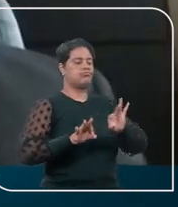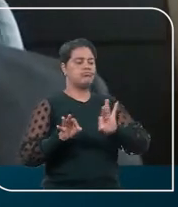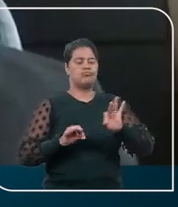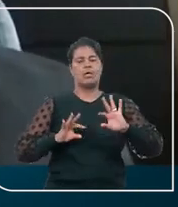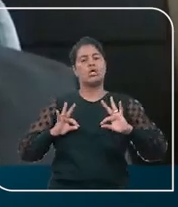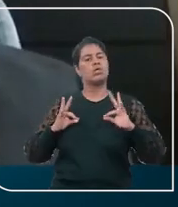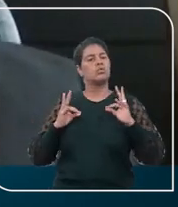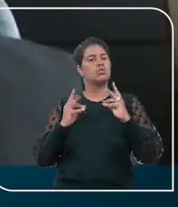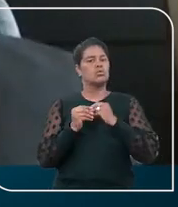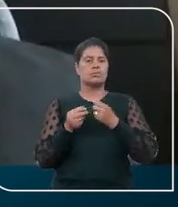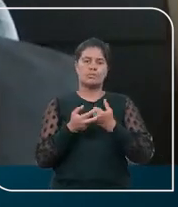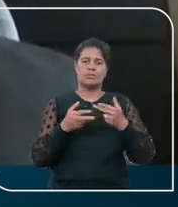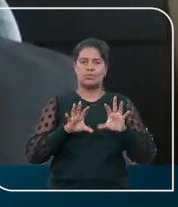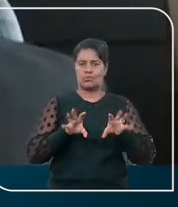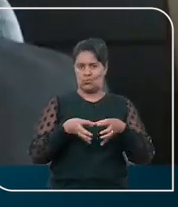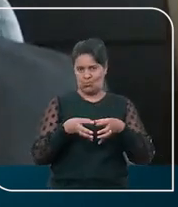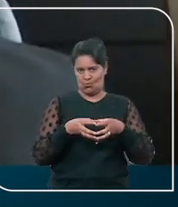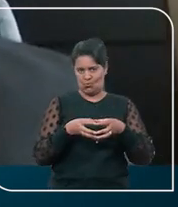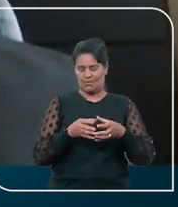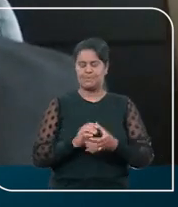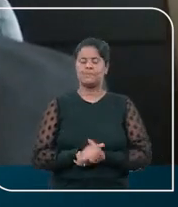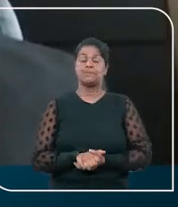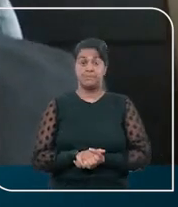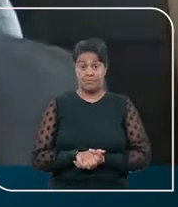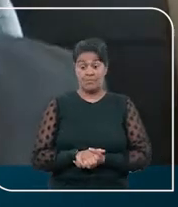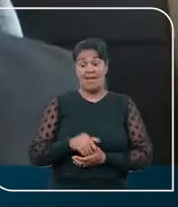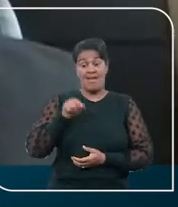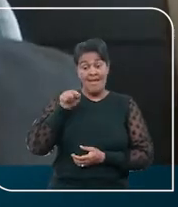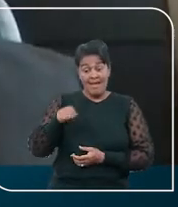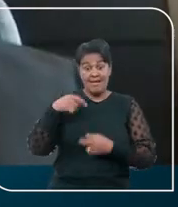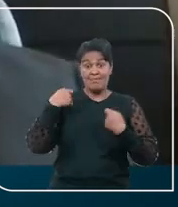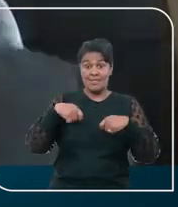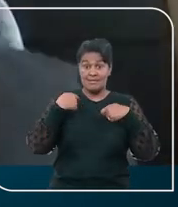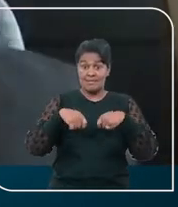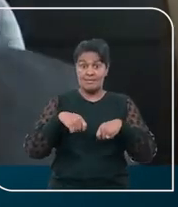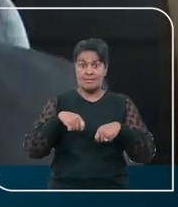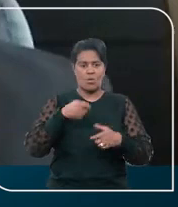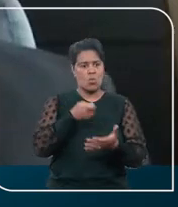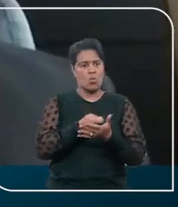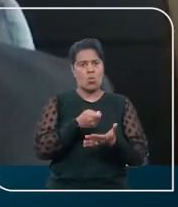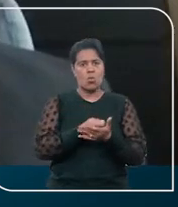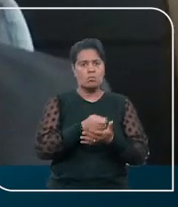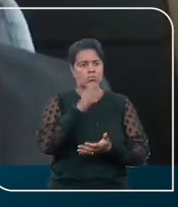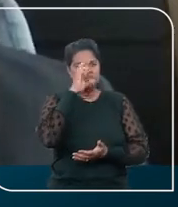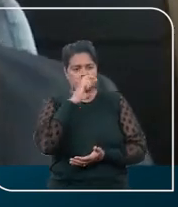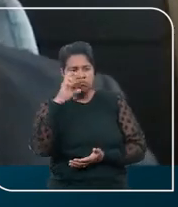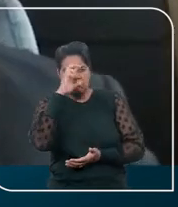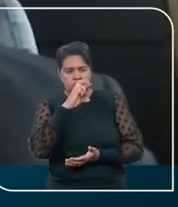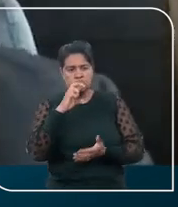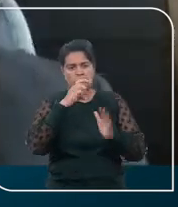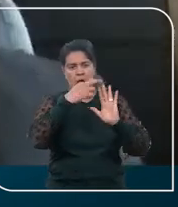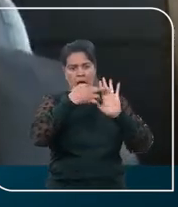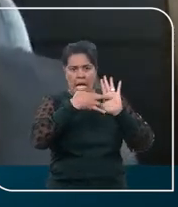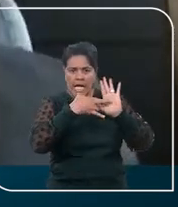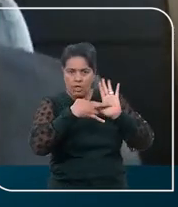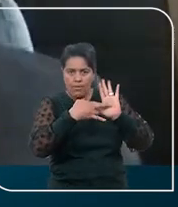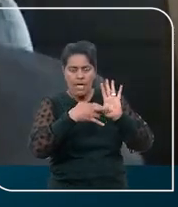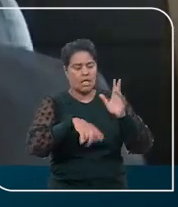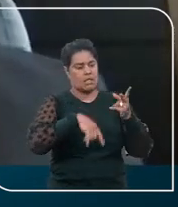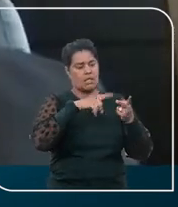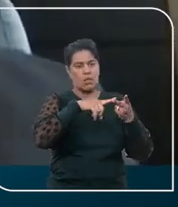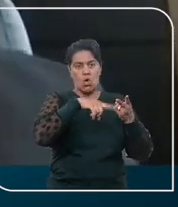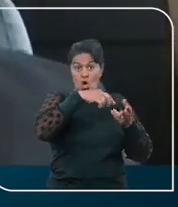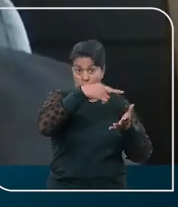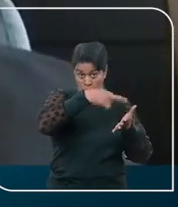dessa coletividade. Ele deve fazer cumprir a convenção, o regimento interno e as determinações da Assembleia, e esse ponto é